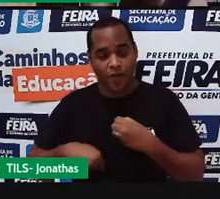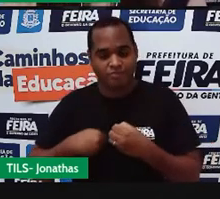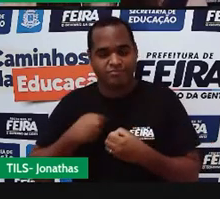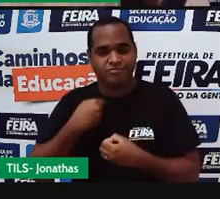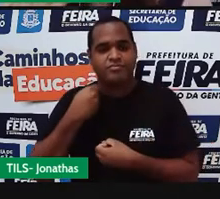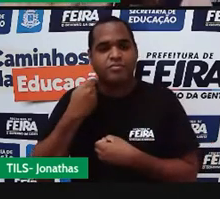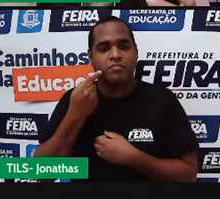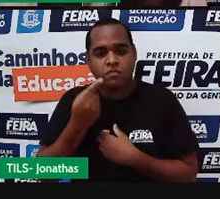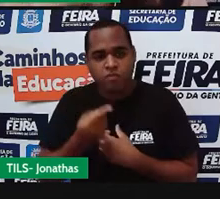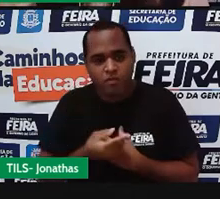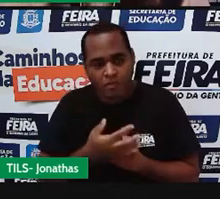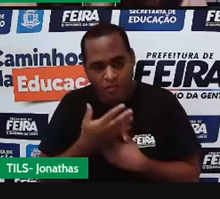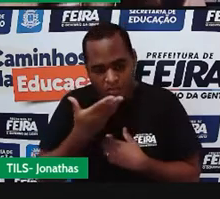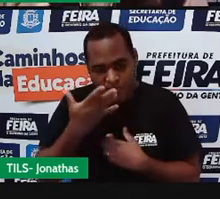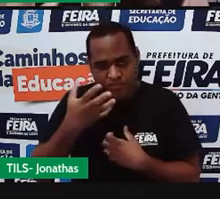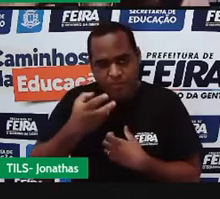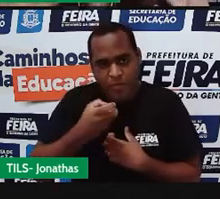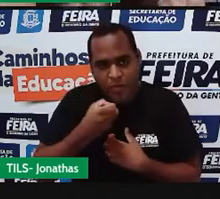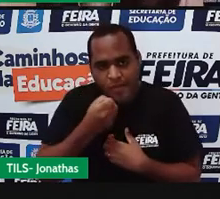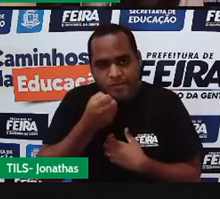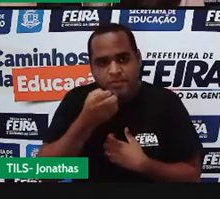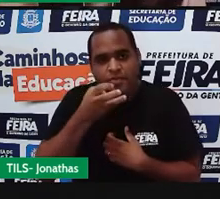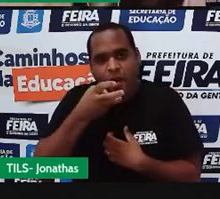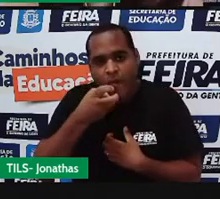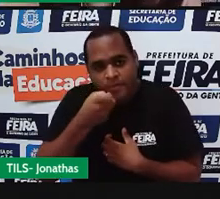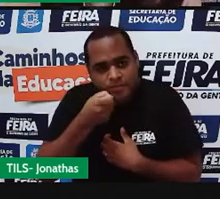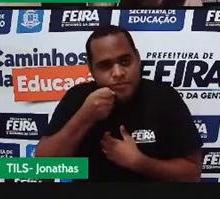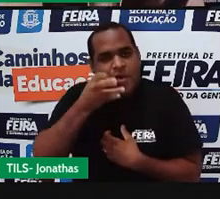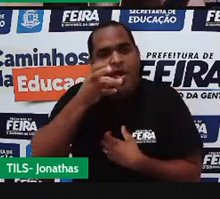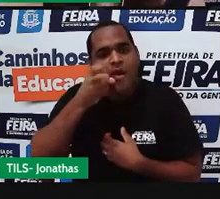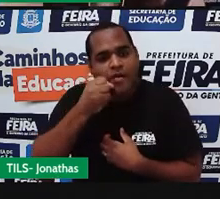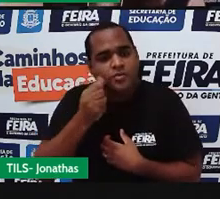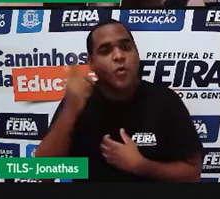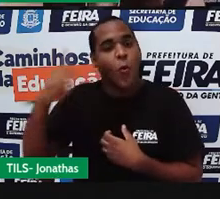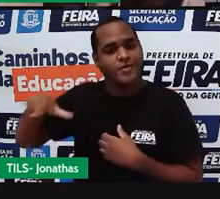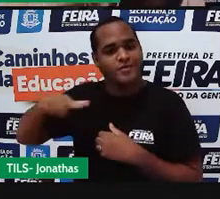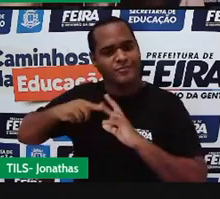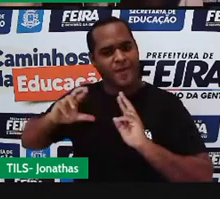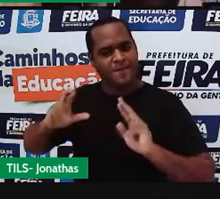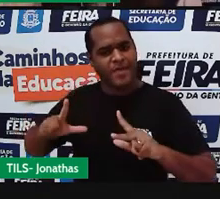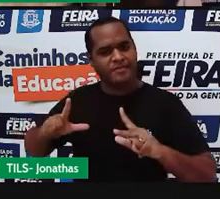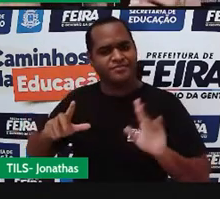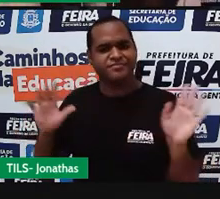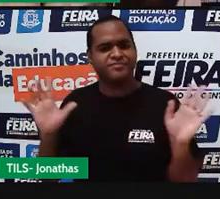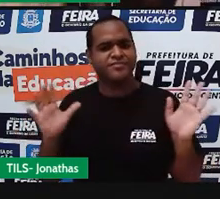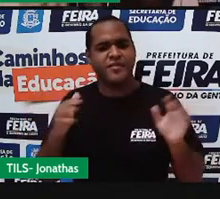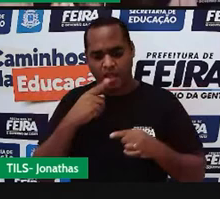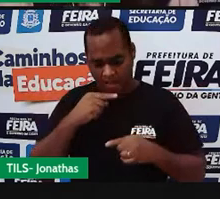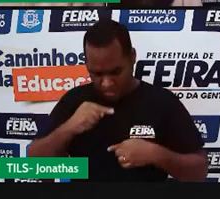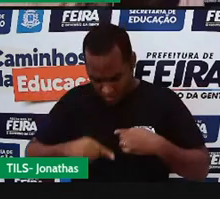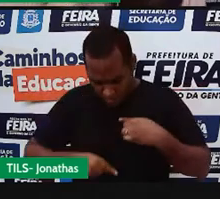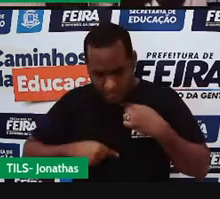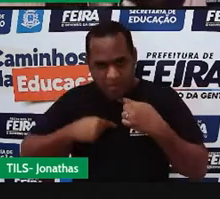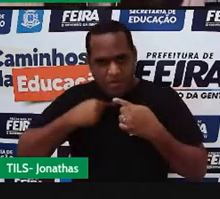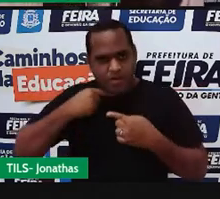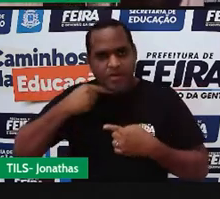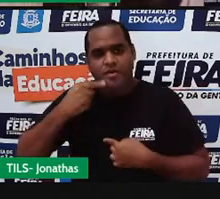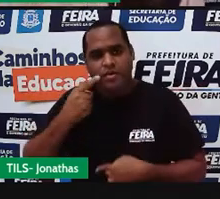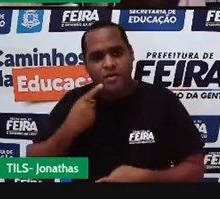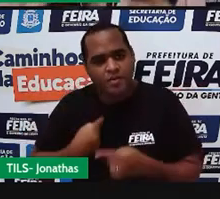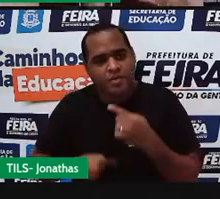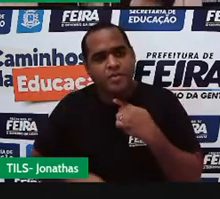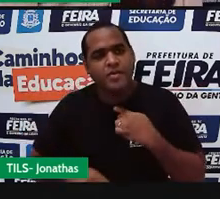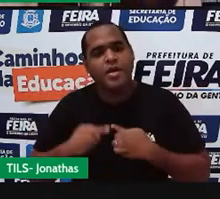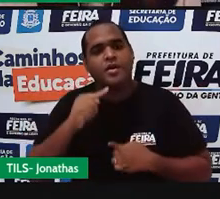para boca esse alimento ele começa a mastigar de novo e aí sim vai para o próximo estômago e nesse processo de ir e voltar